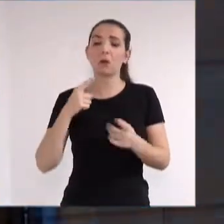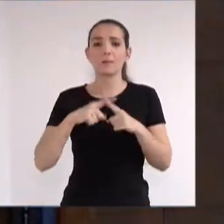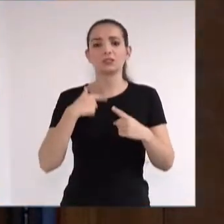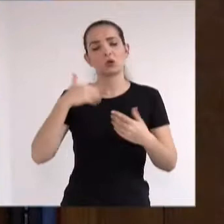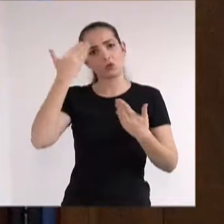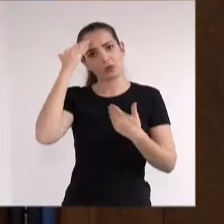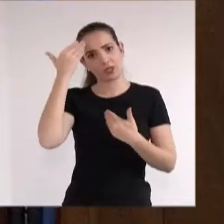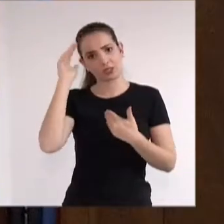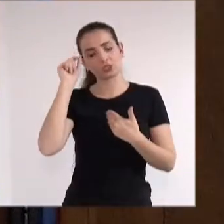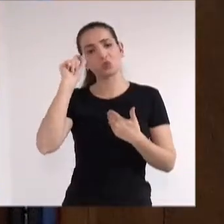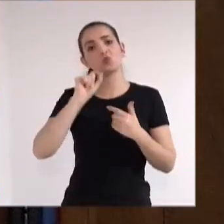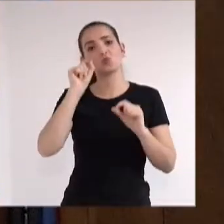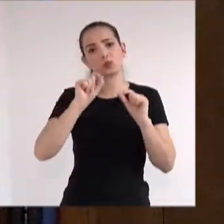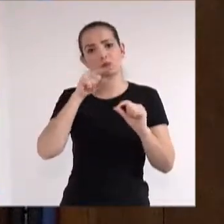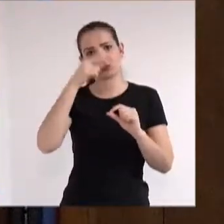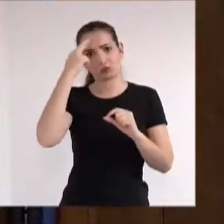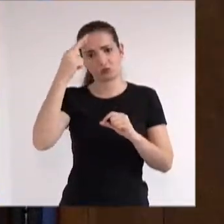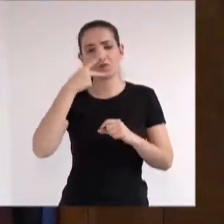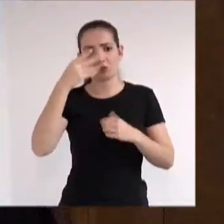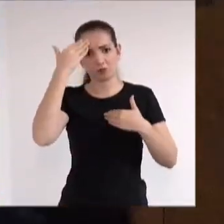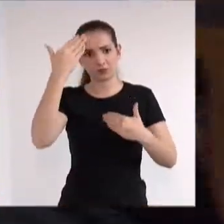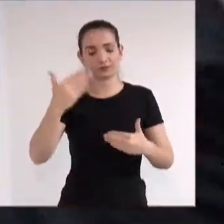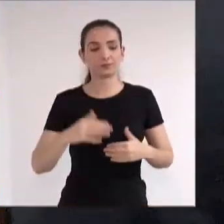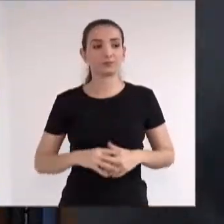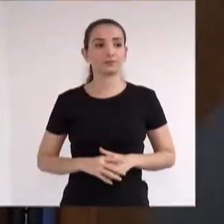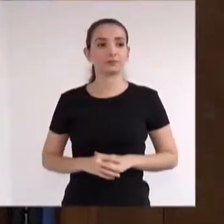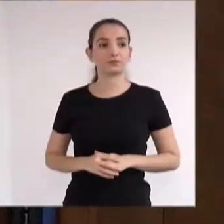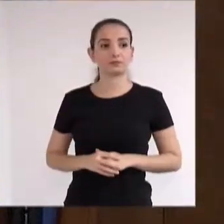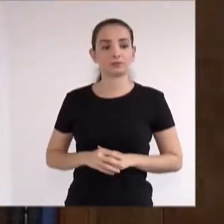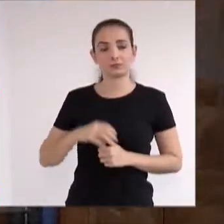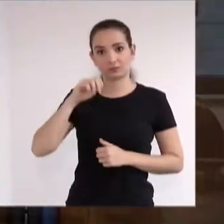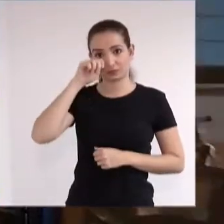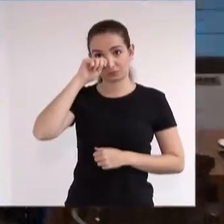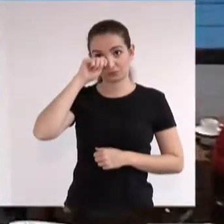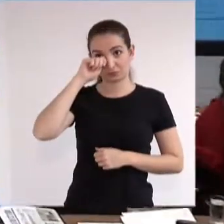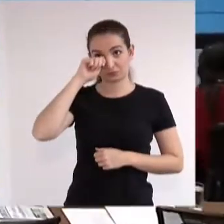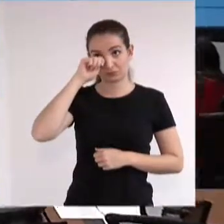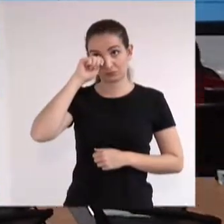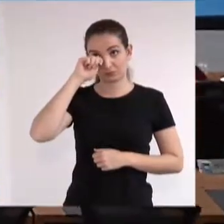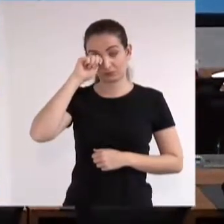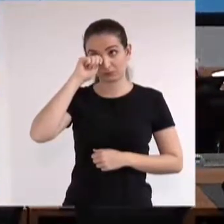parte. Eu que agradeço. Era isso, senhor presidente. Muito obrigado. Continua em discussão, presidente.